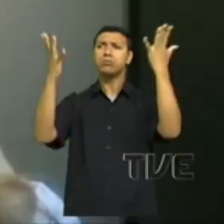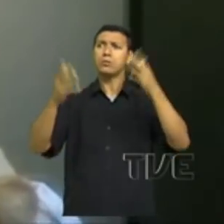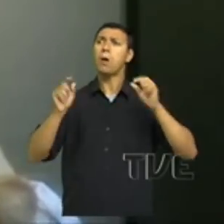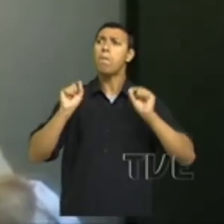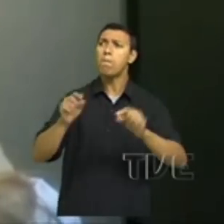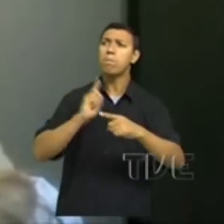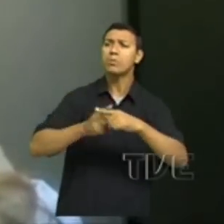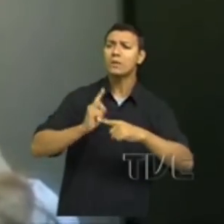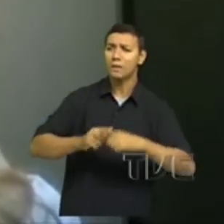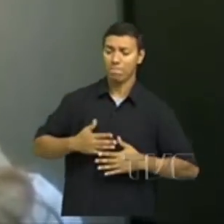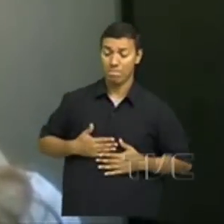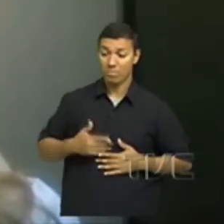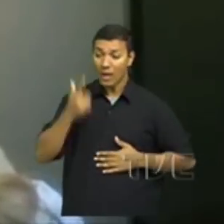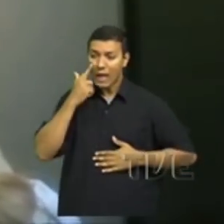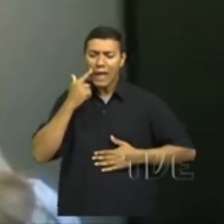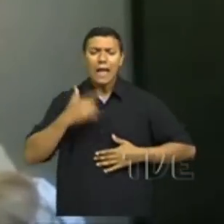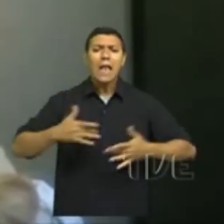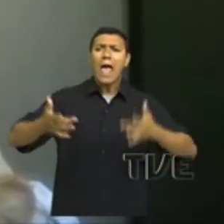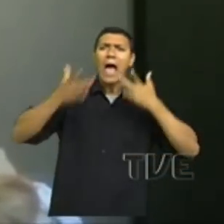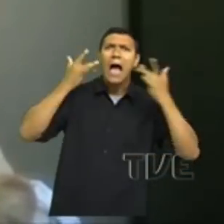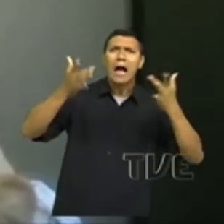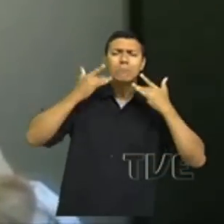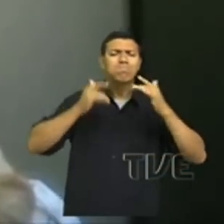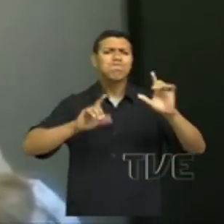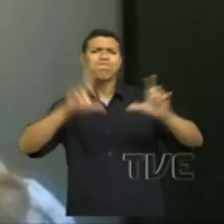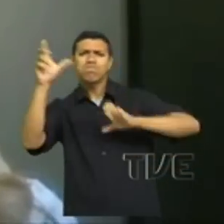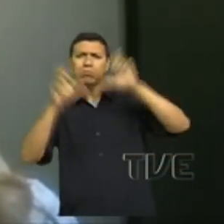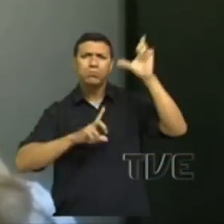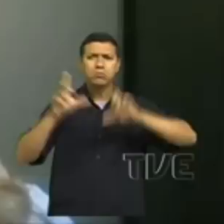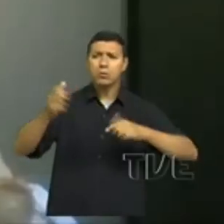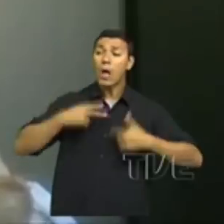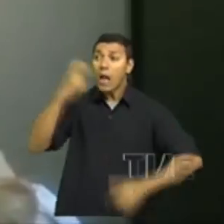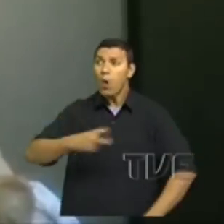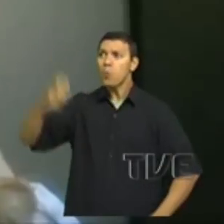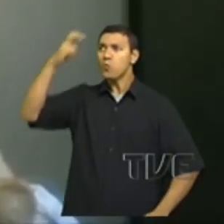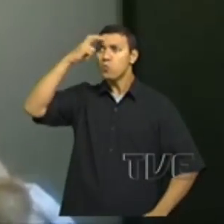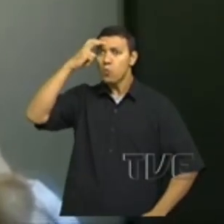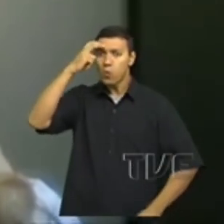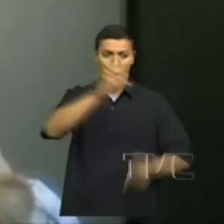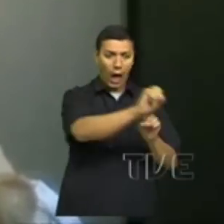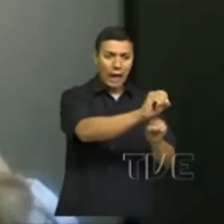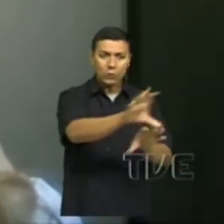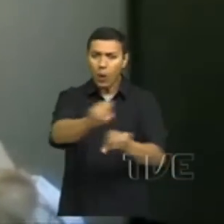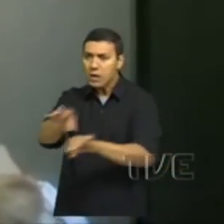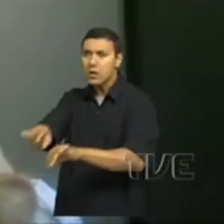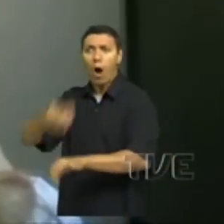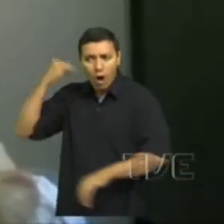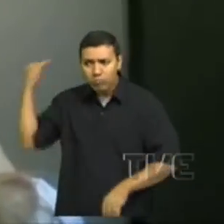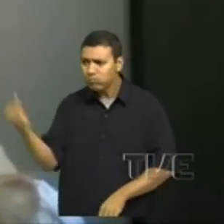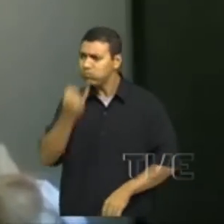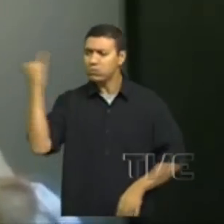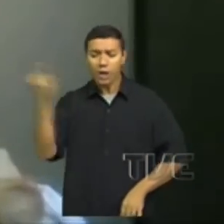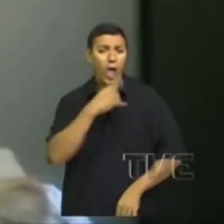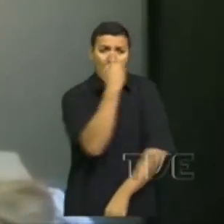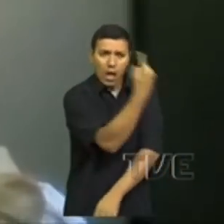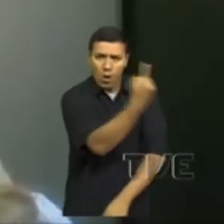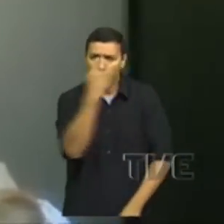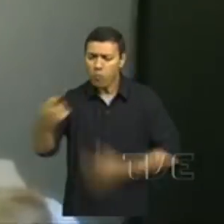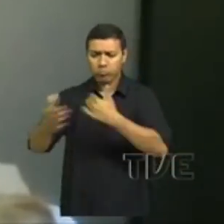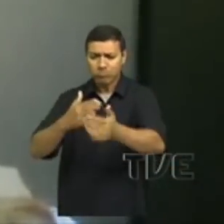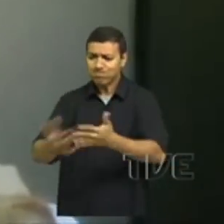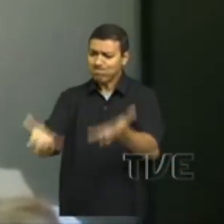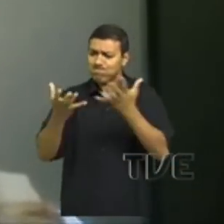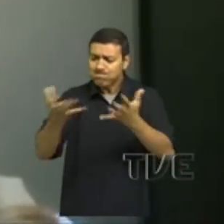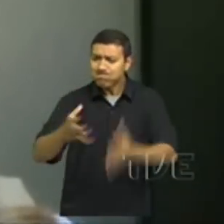cinema, além de uma forma de arte, de entretenimento, é uma forma de cultura e educação também. E assim, qualquer pessoa precisa, que desejar, não